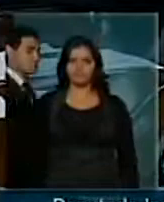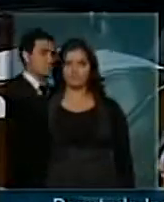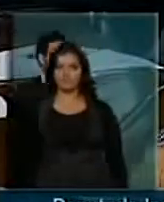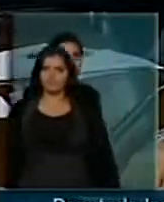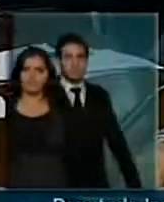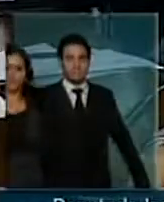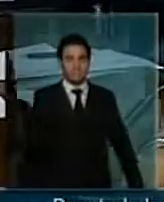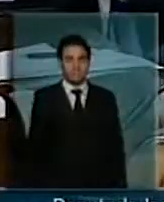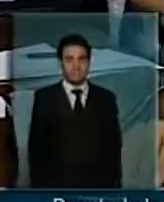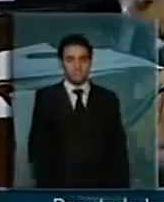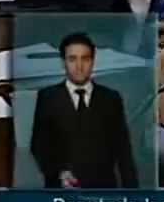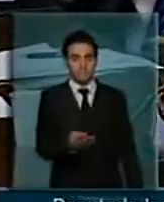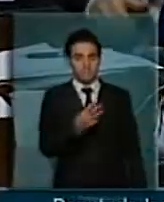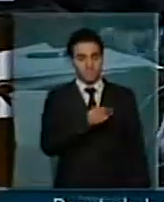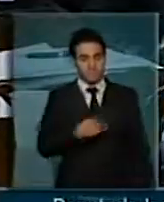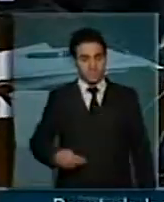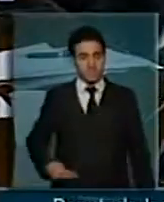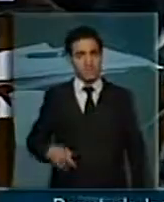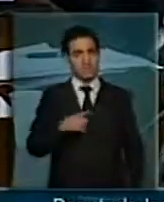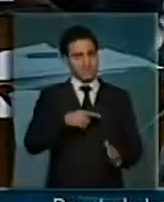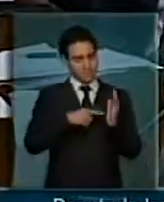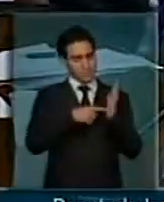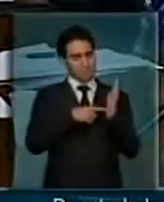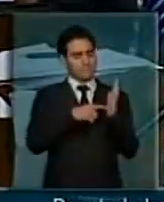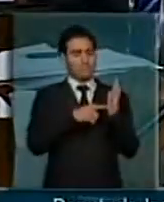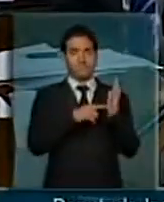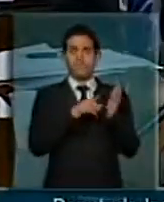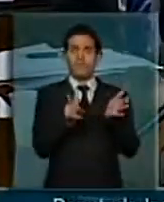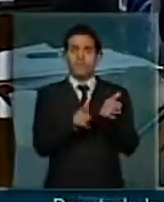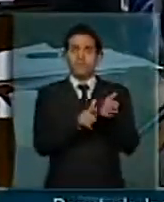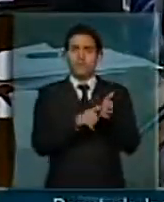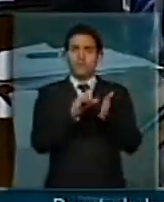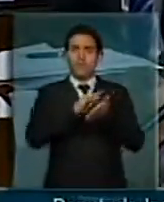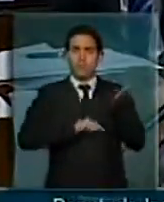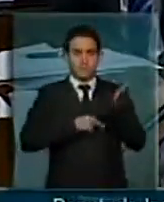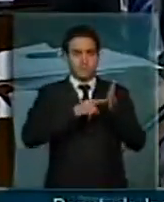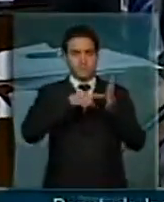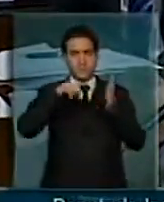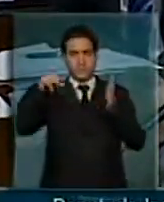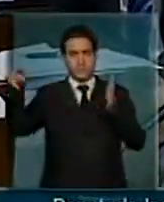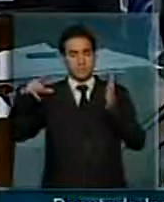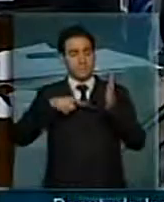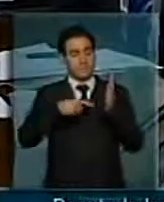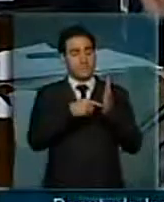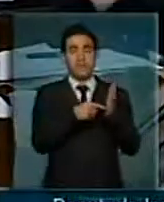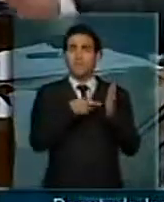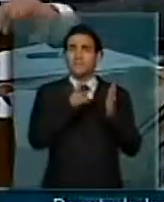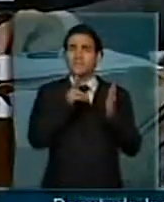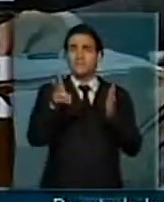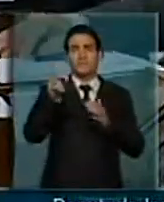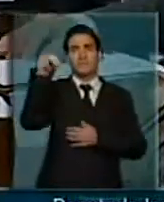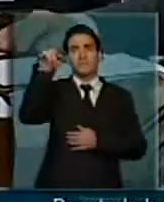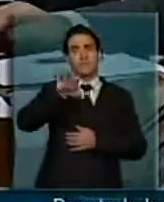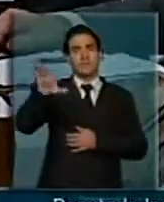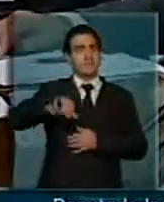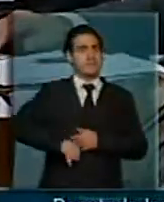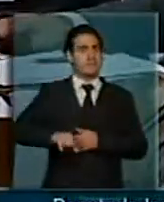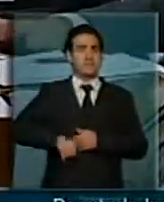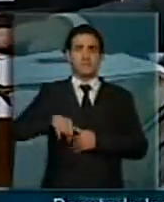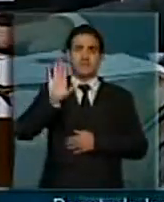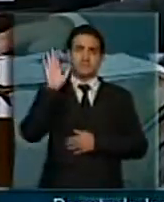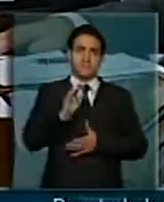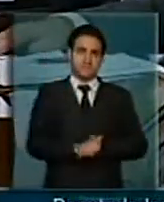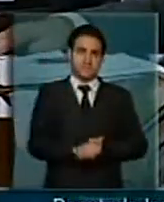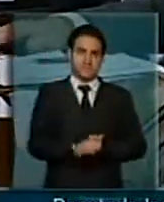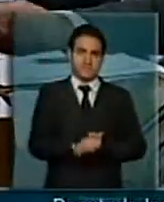Ministro, os dados estatísticos aqui apresentados por Vossa Excelência, sempre o Nordeste paga um preço muito alto